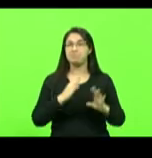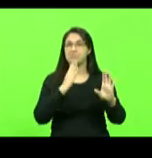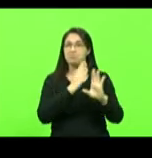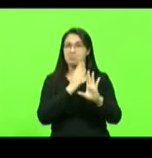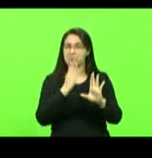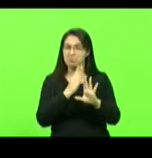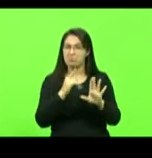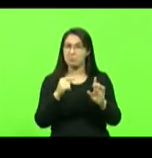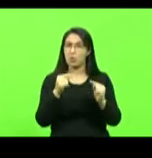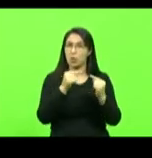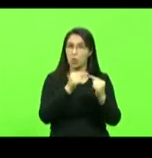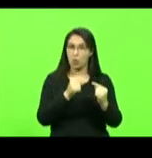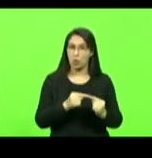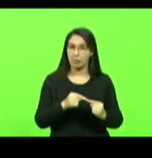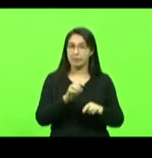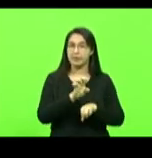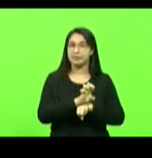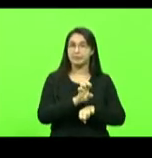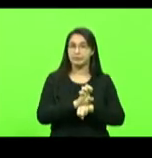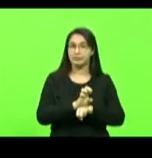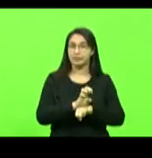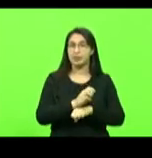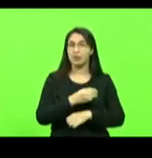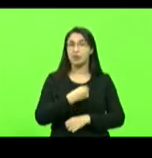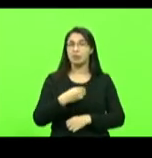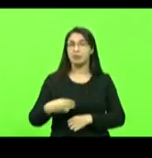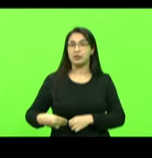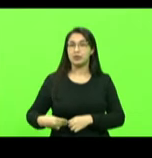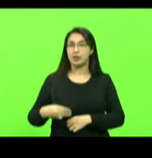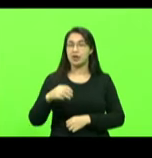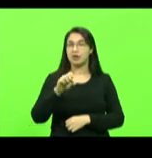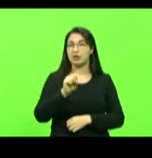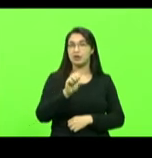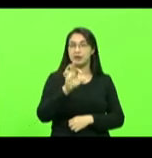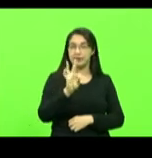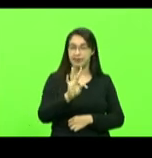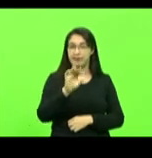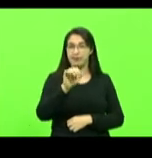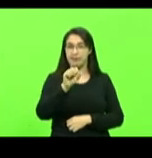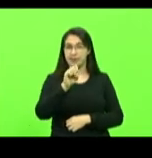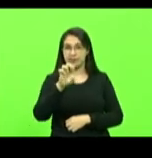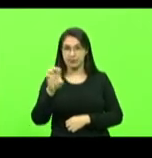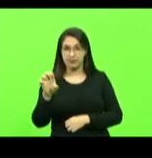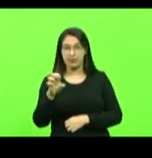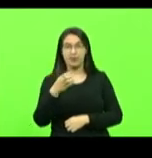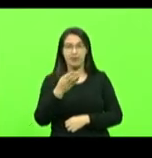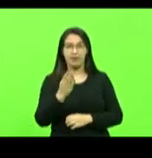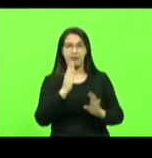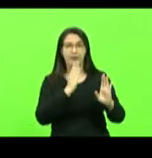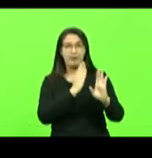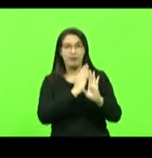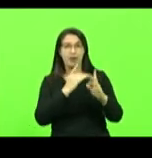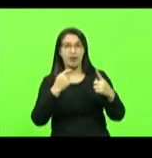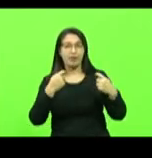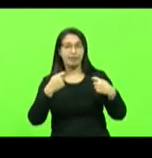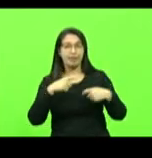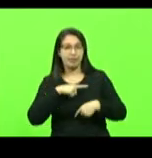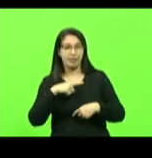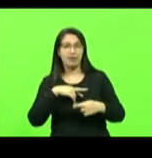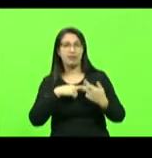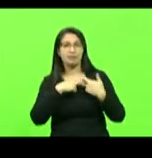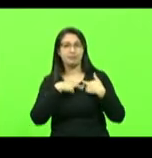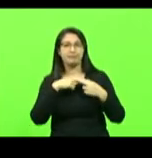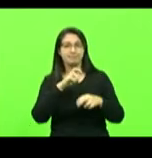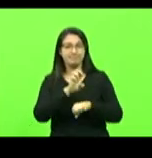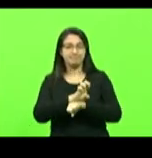E aqui chama a atenção, então, ao Ministério Público e ao TCE, né, que esse monitoramento ele tem responsabilidades estaduais.